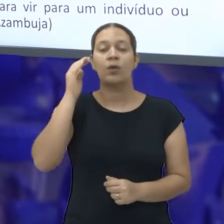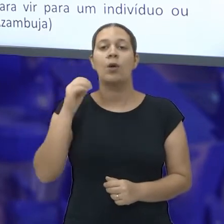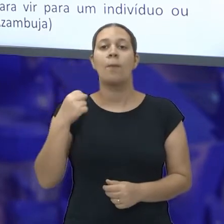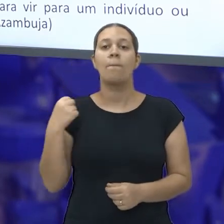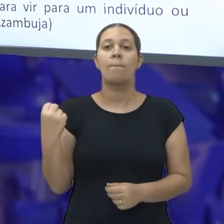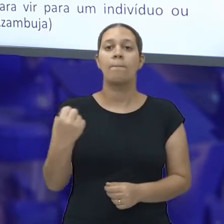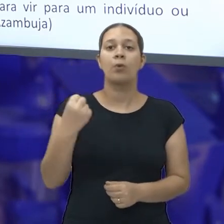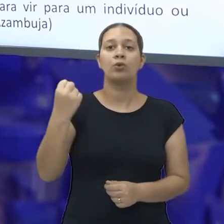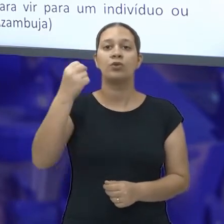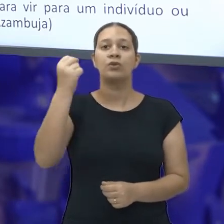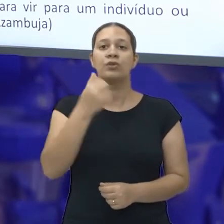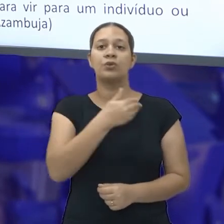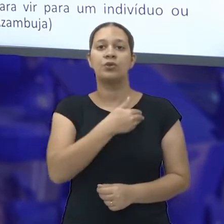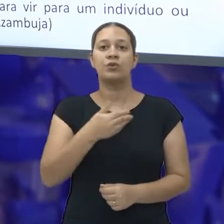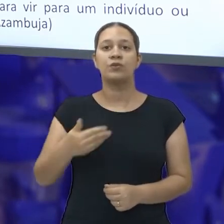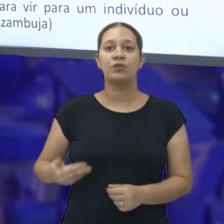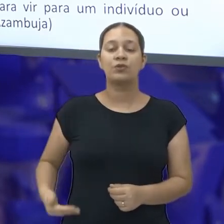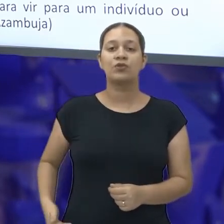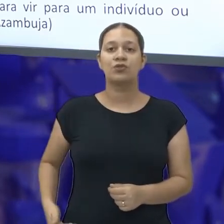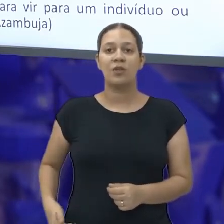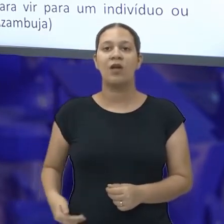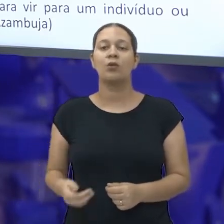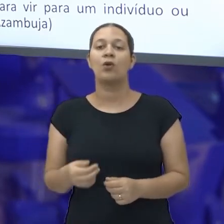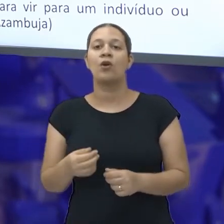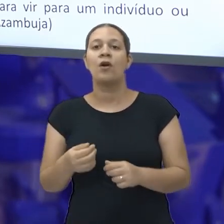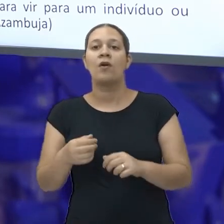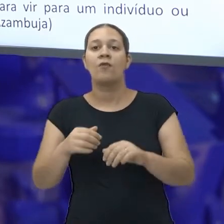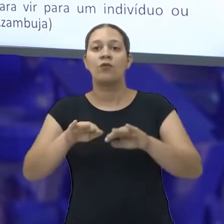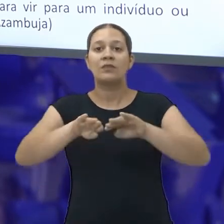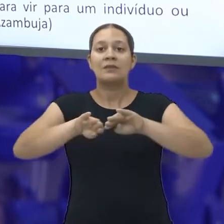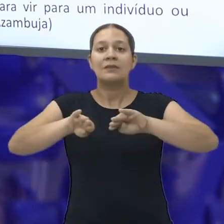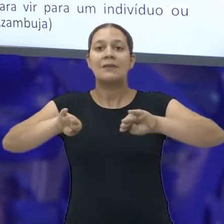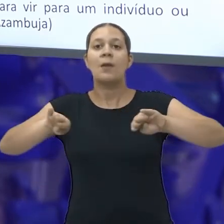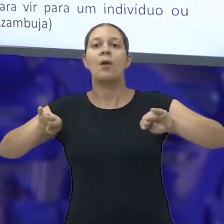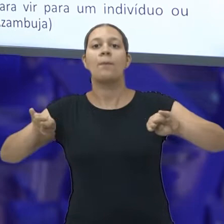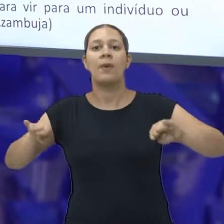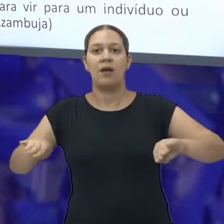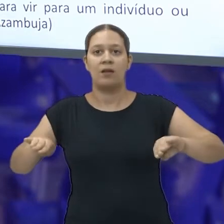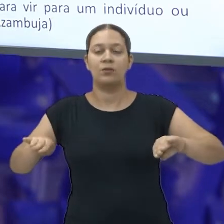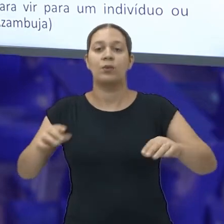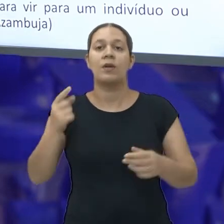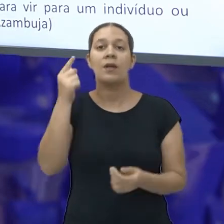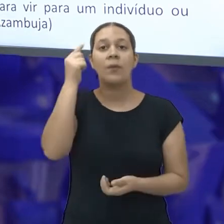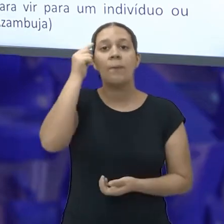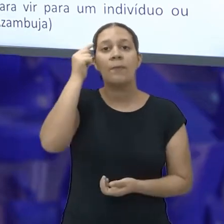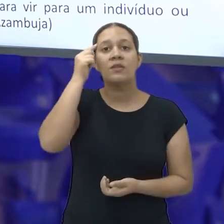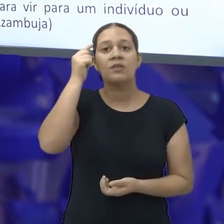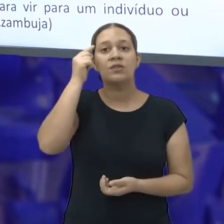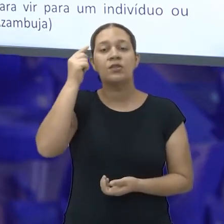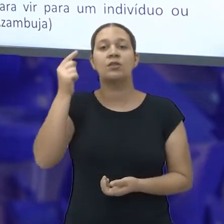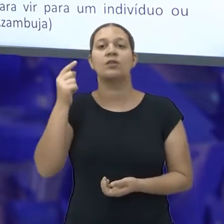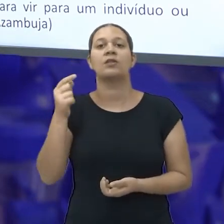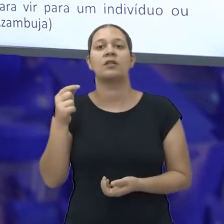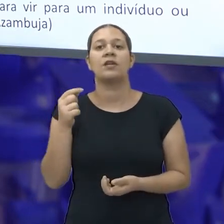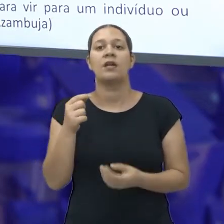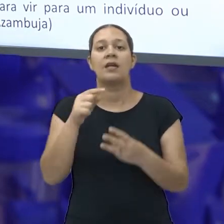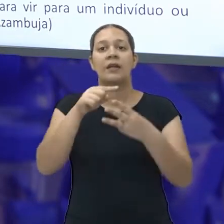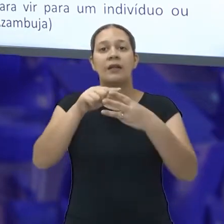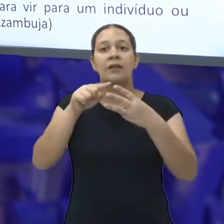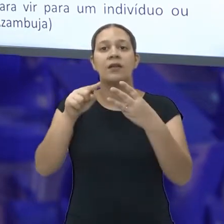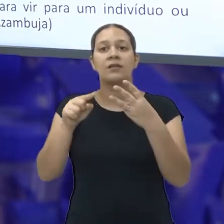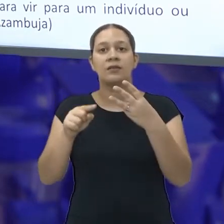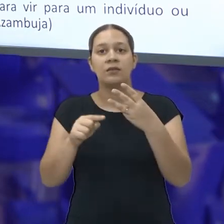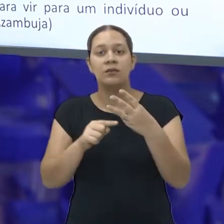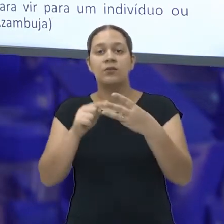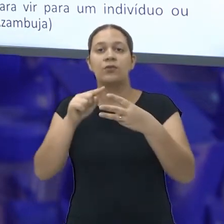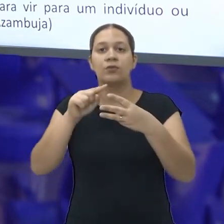o poder do Estado deveria ser dividido para que ele não ficasse concentrado. E aí ele pensou nessa divisão dos poderes em três.